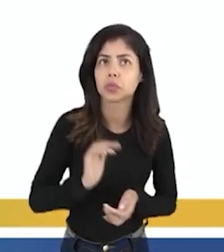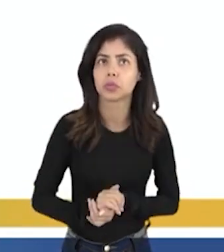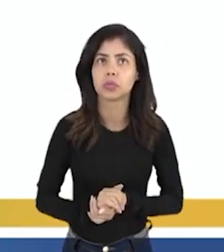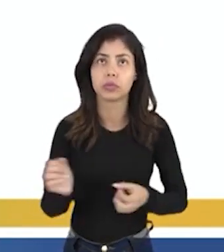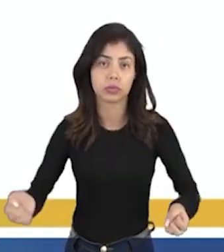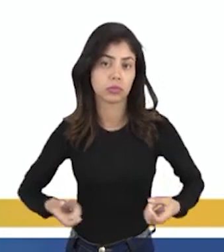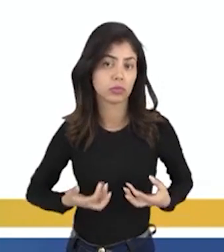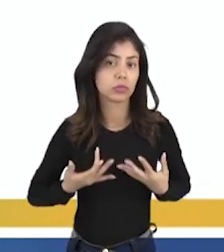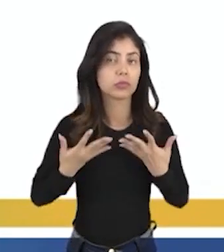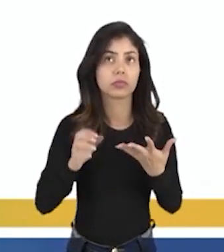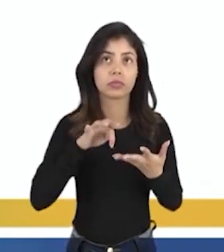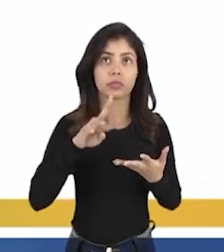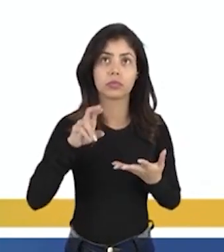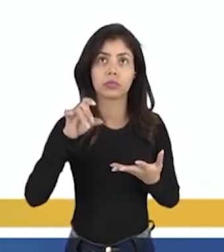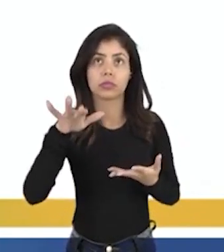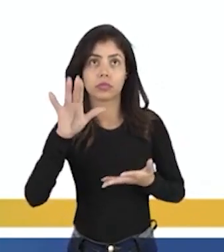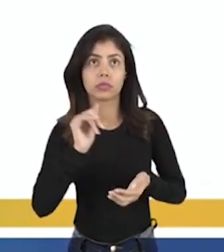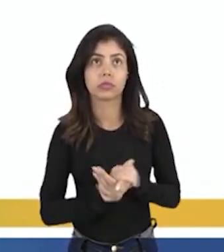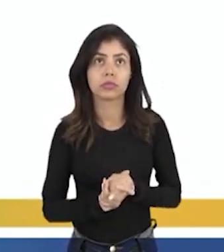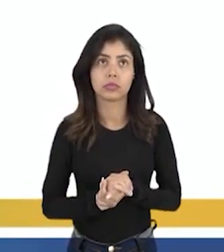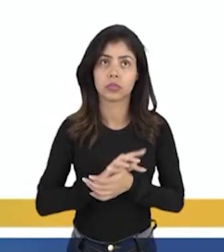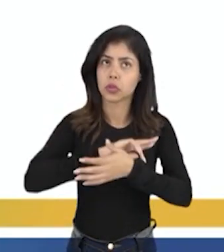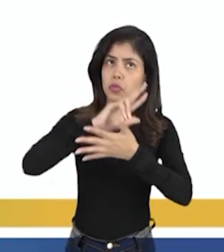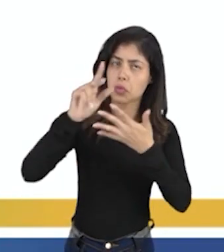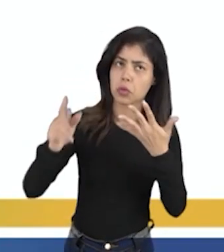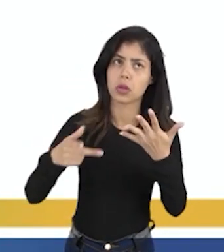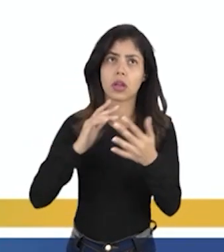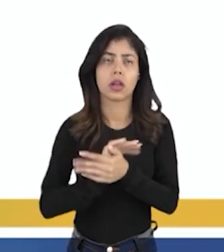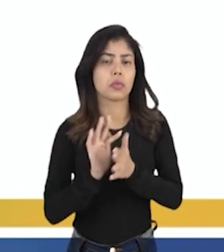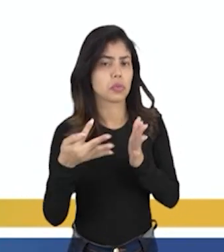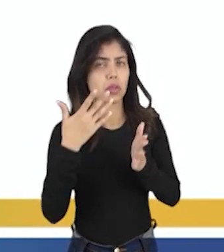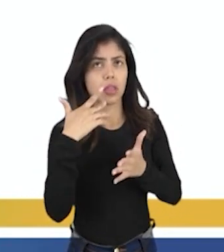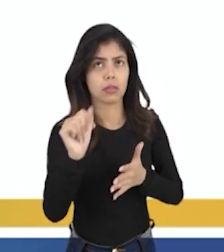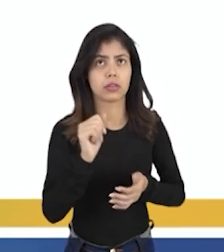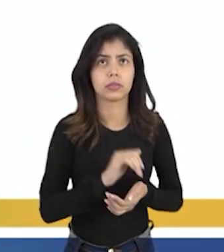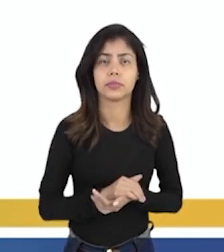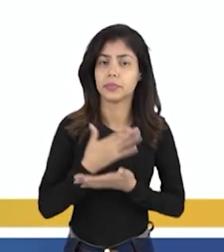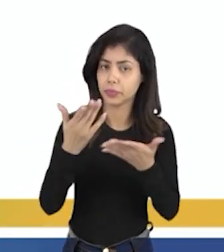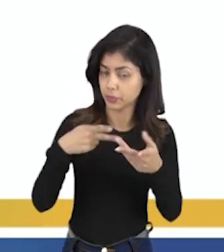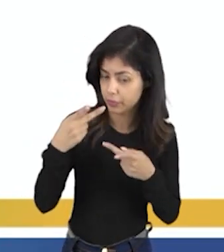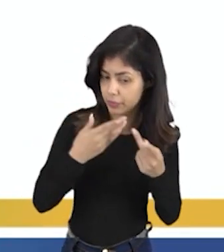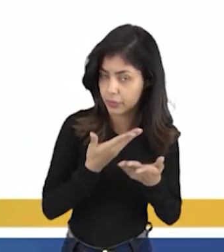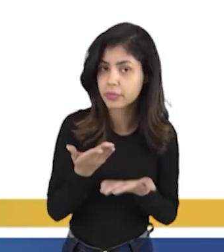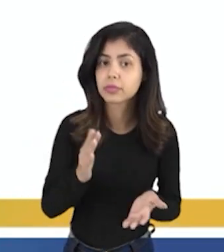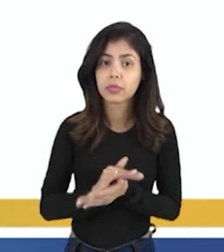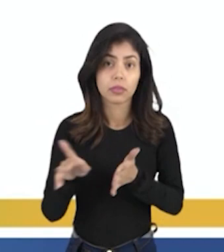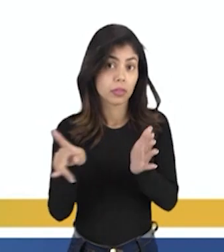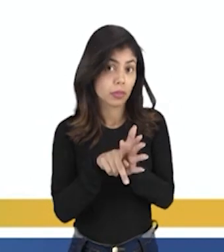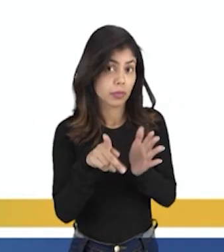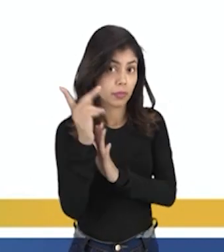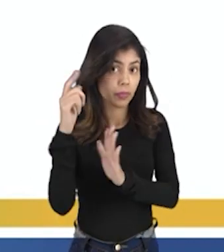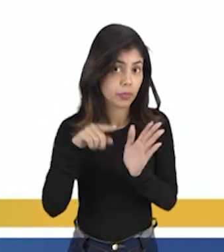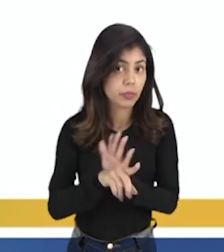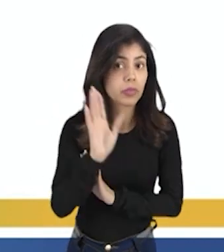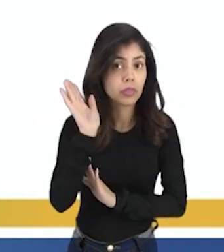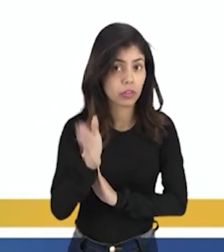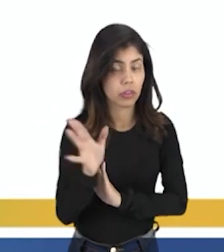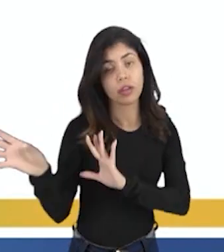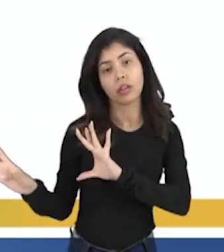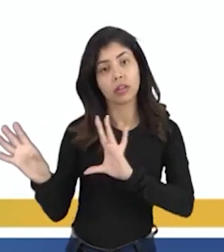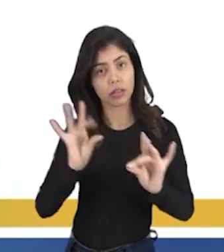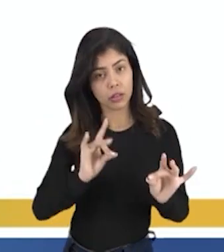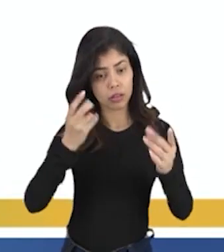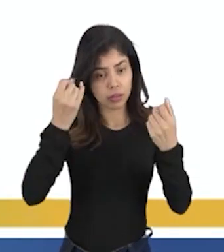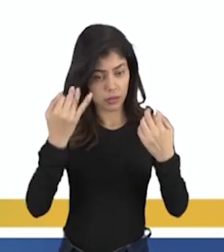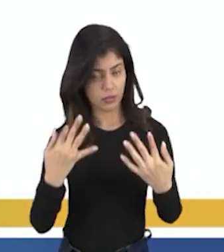comum a manifestação simultânea de várias funções da linguagem. Olha aí o que eu disse para vocês, a própria questão já traz